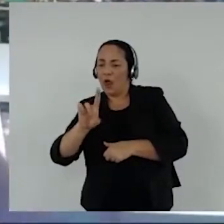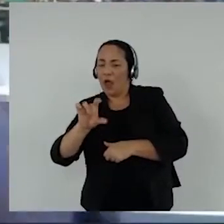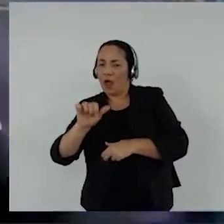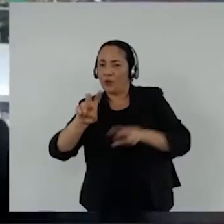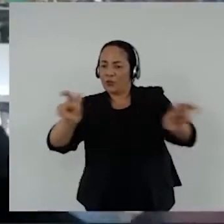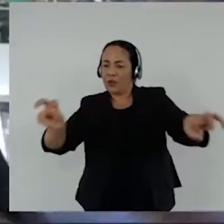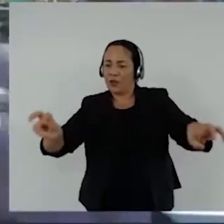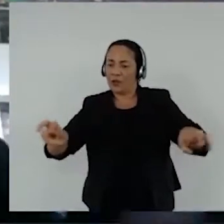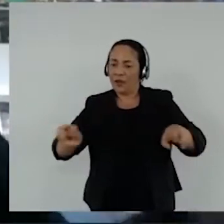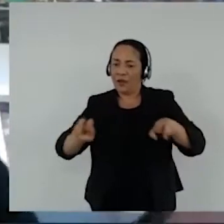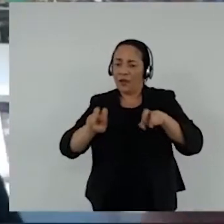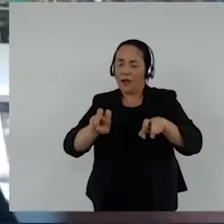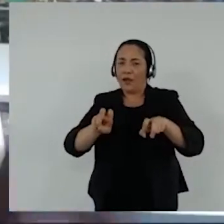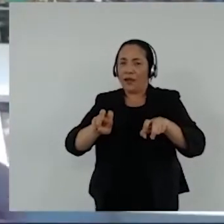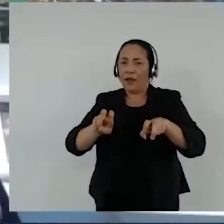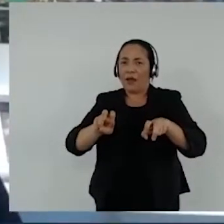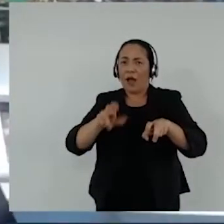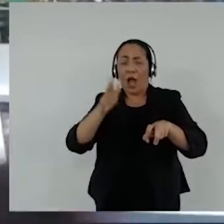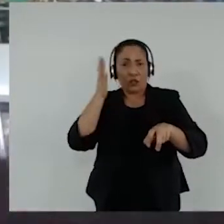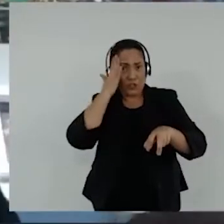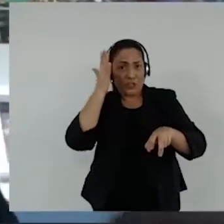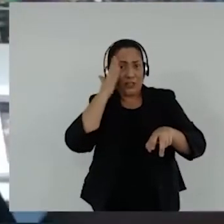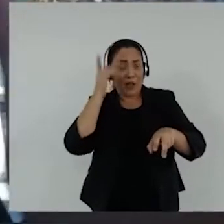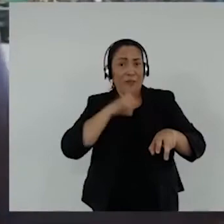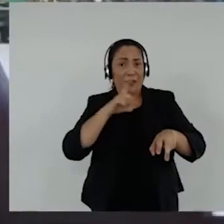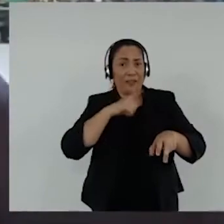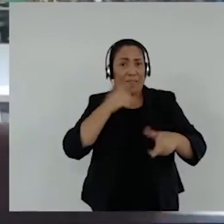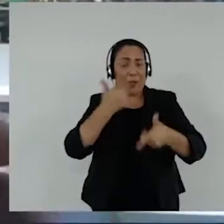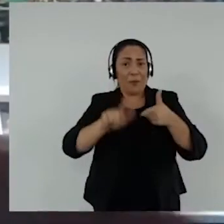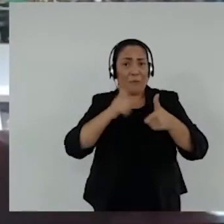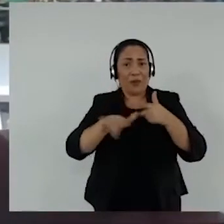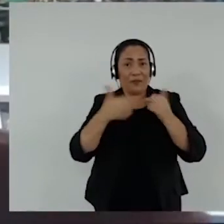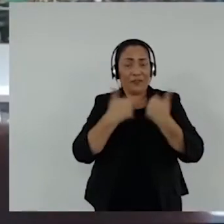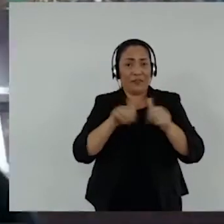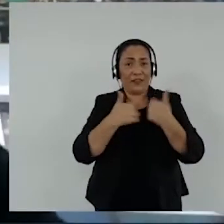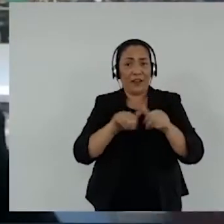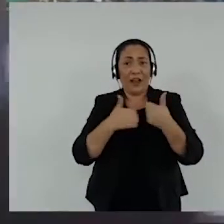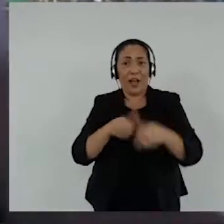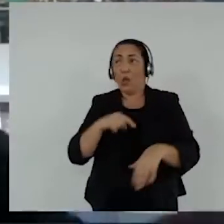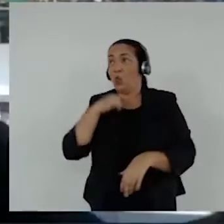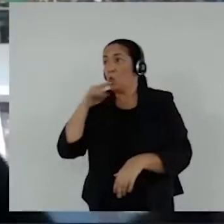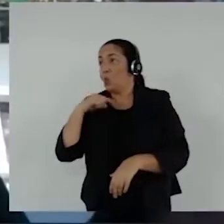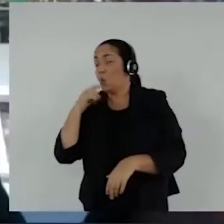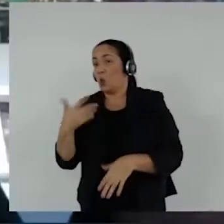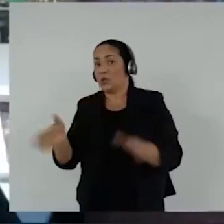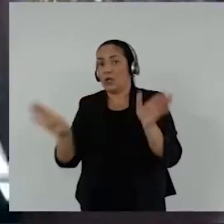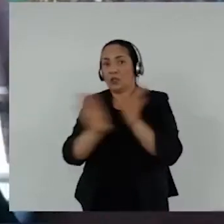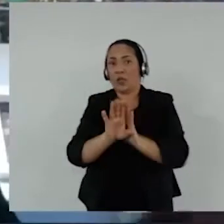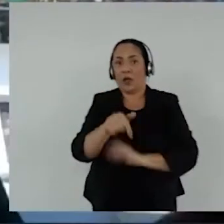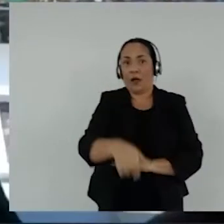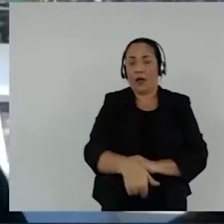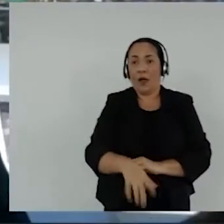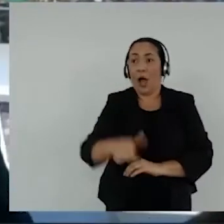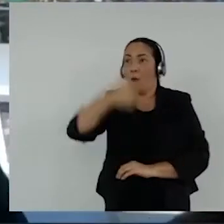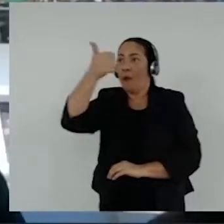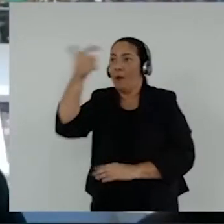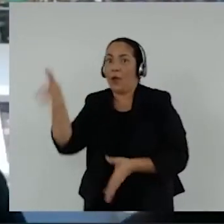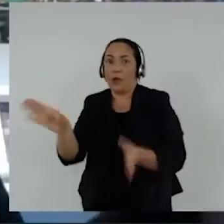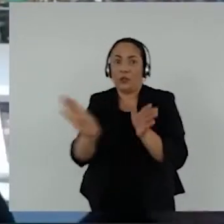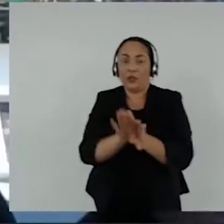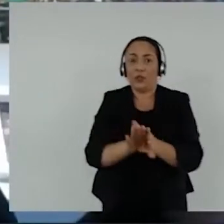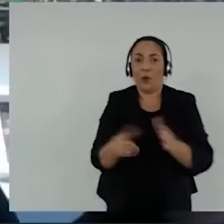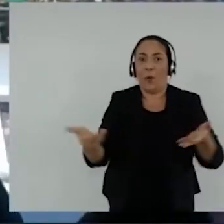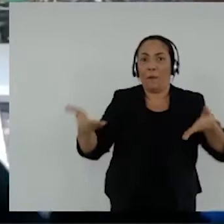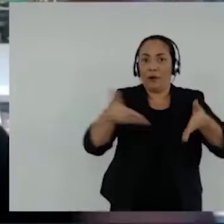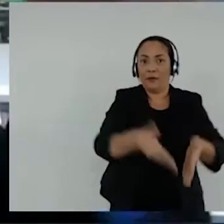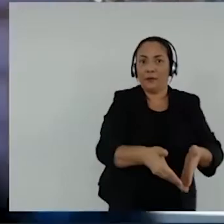convocados. A gente sabe o problema de transporte público, que eles não consigam chegar à sessão. Então, quem chegou primeiro ali participa. Porque eu não posso crer que seja